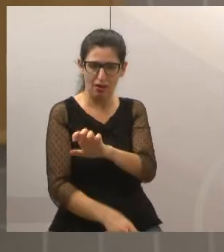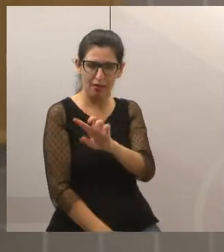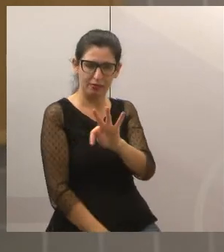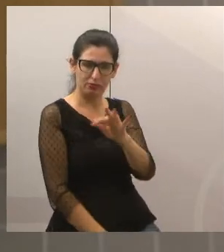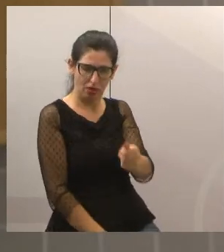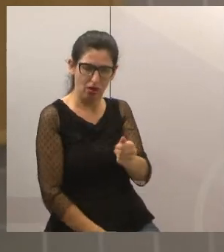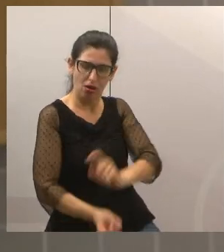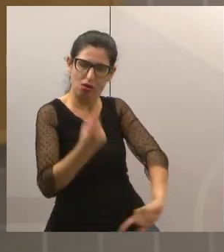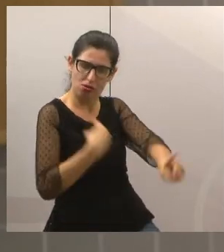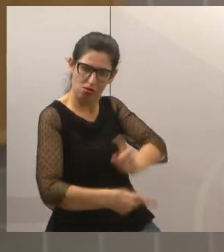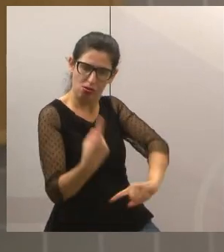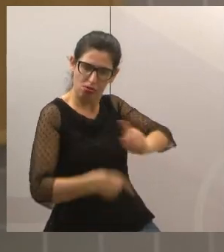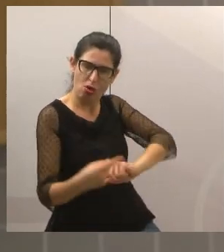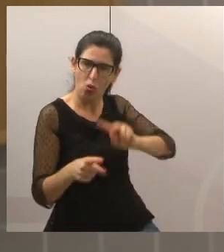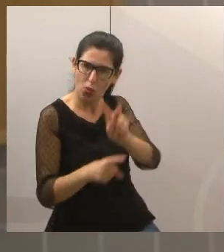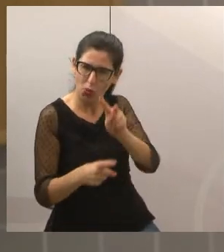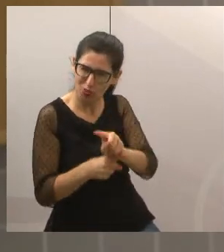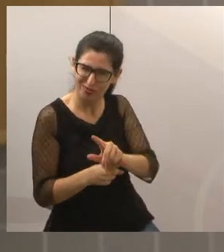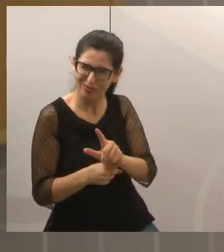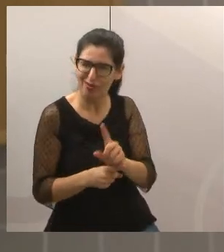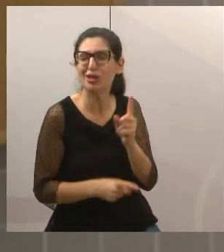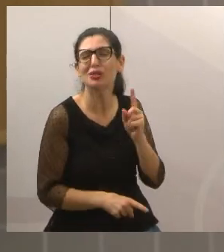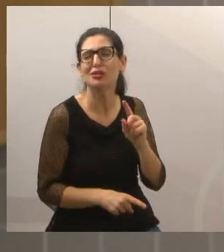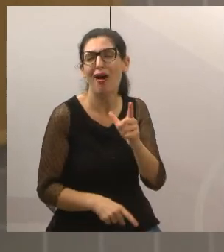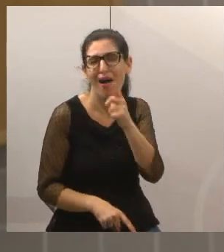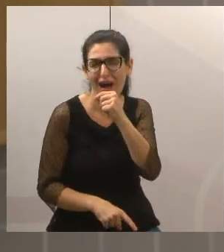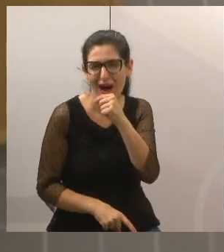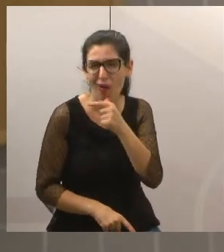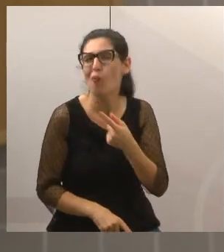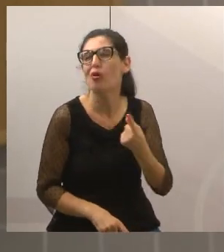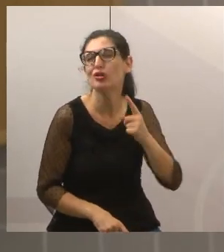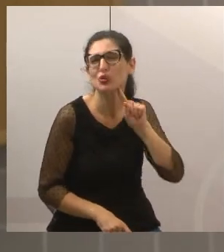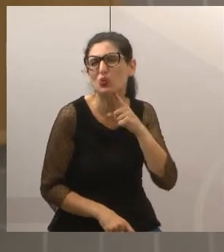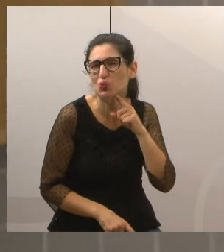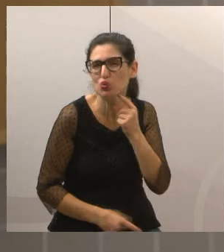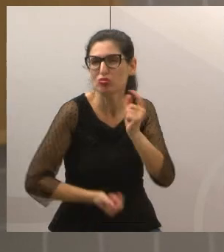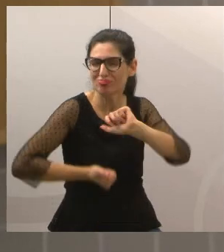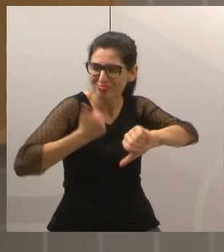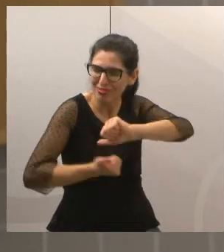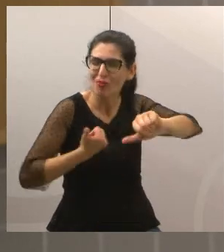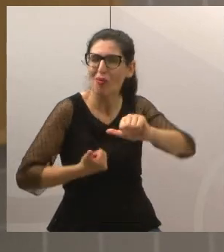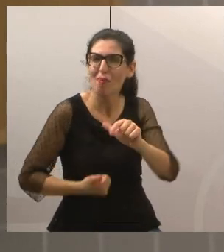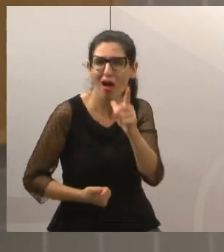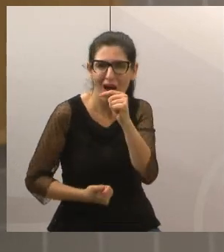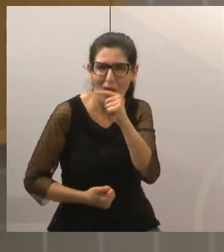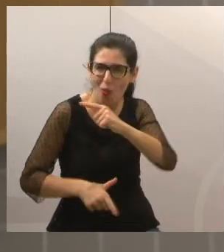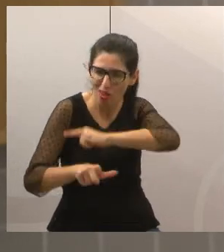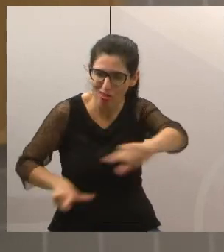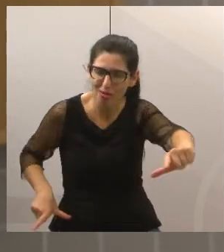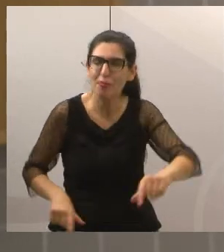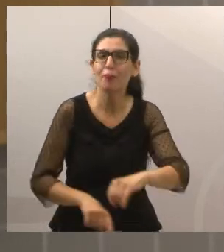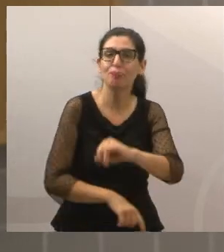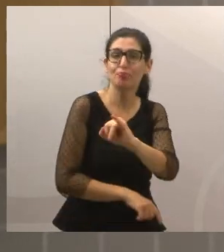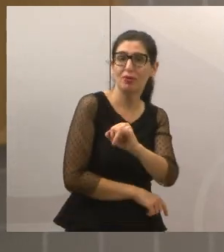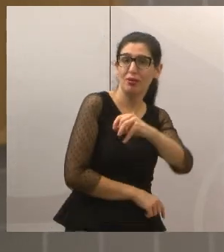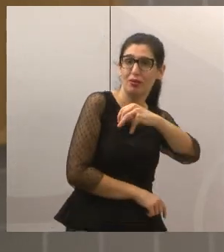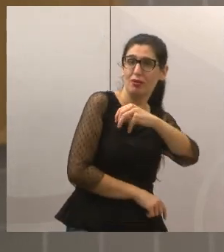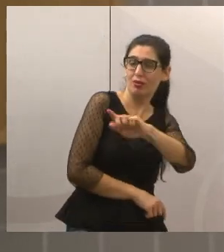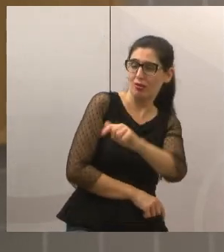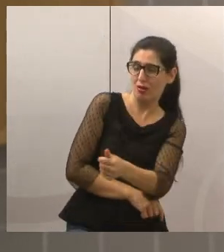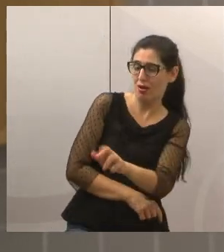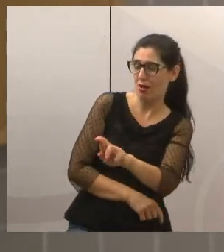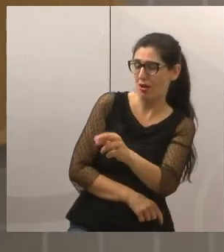né? Mas esse ponto que você citou, Luiz Flávio, Igarapés, Irajá, o Irajá,